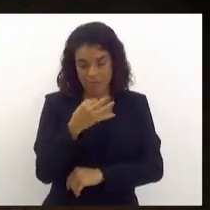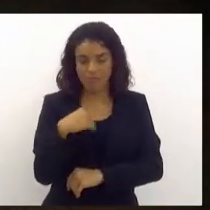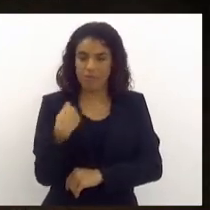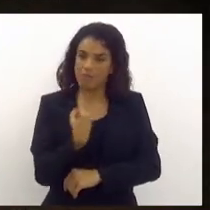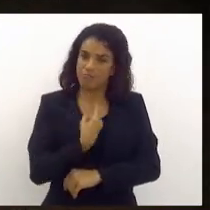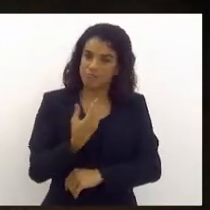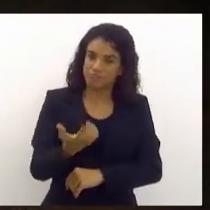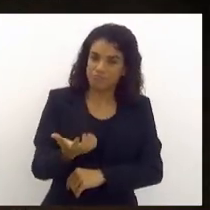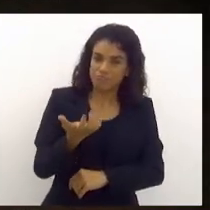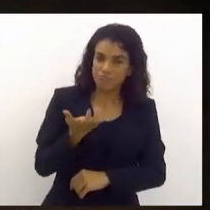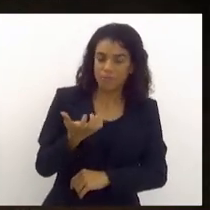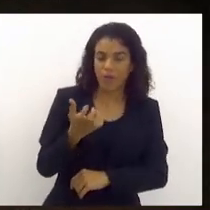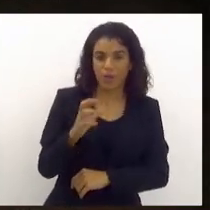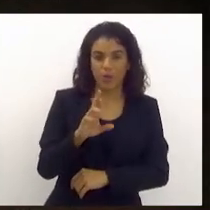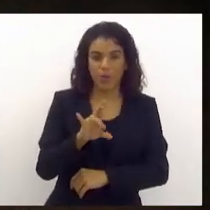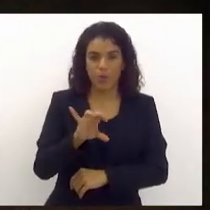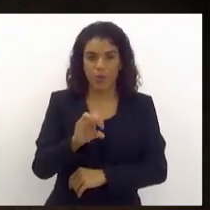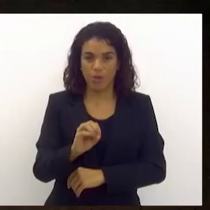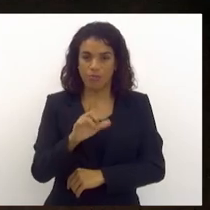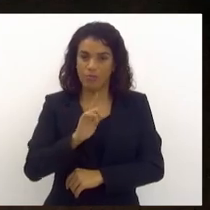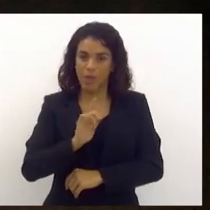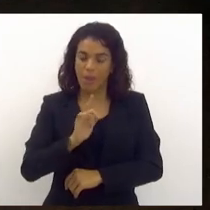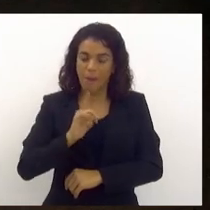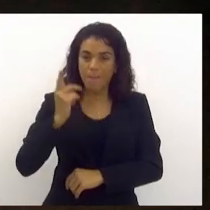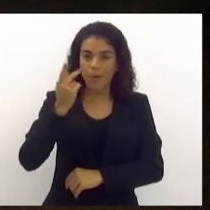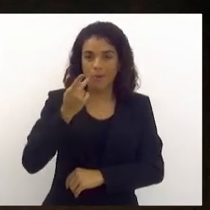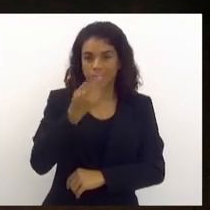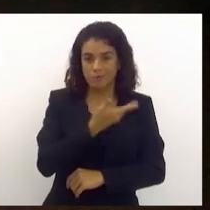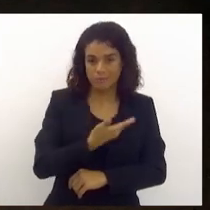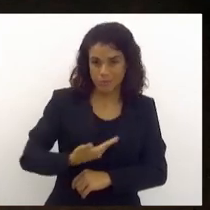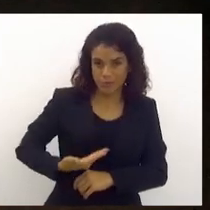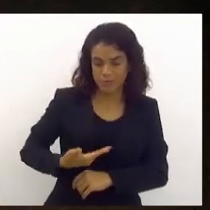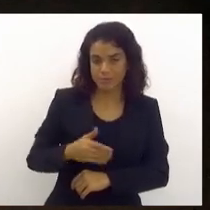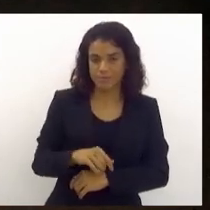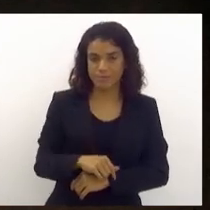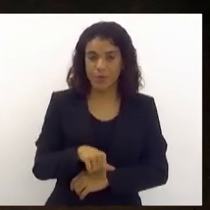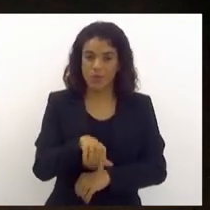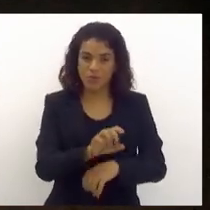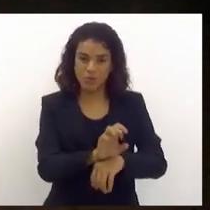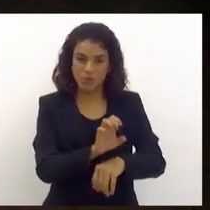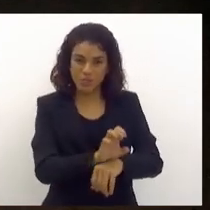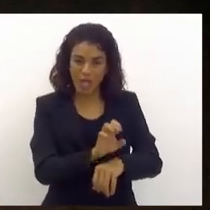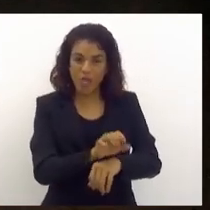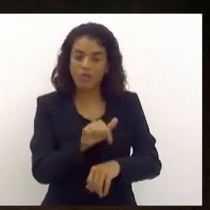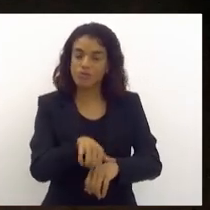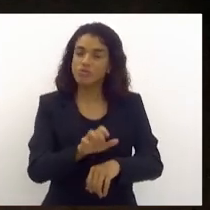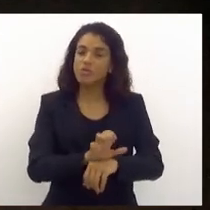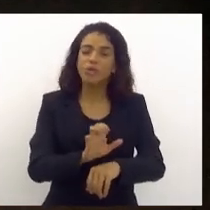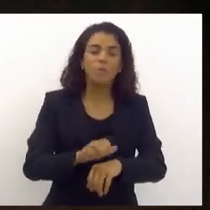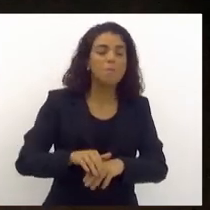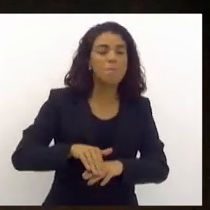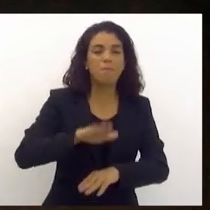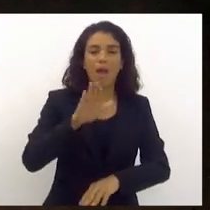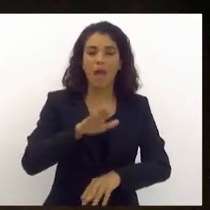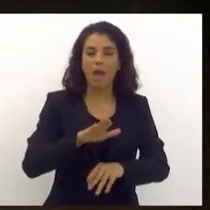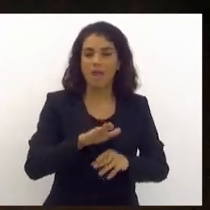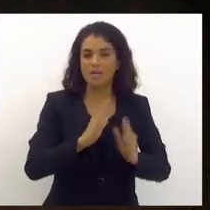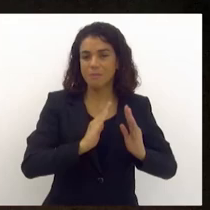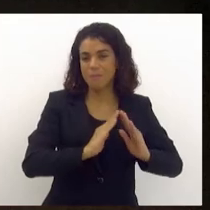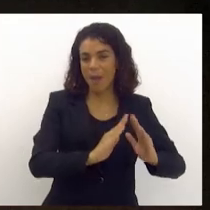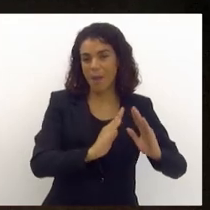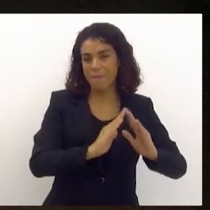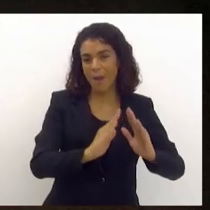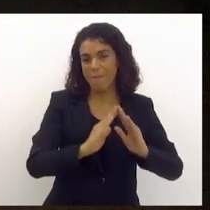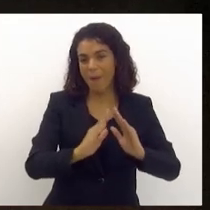quer que o Rio de Janeiro tenha políticas públicas. Esse Estado, que é o Estado com mais habitação em